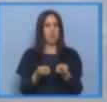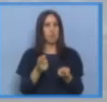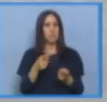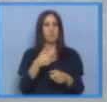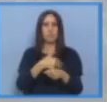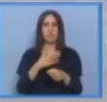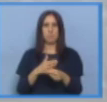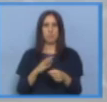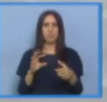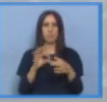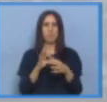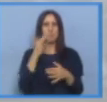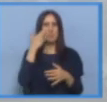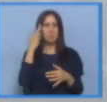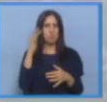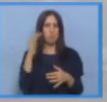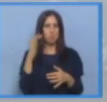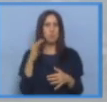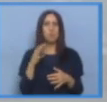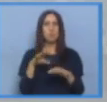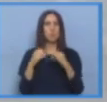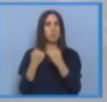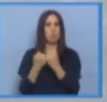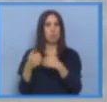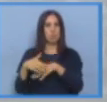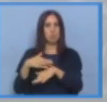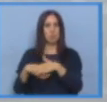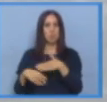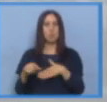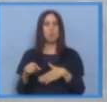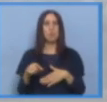pelo departamento que liga com a imigração e com a ação social,